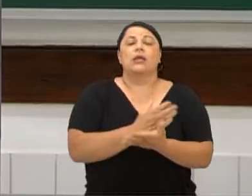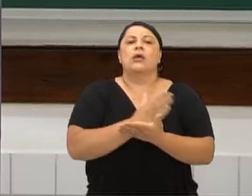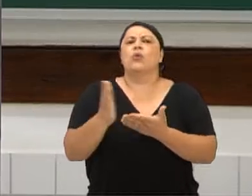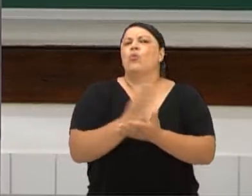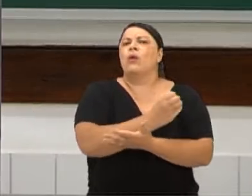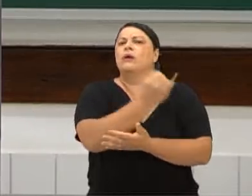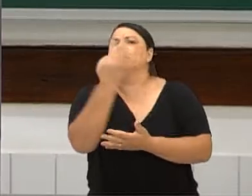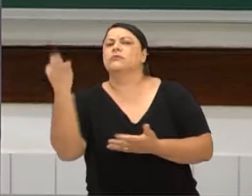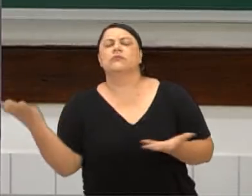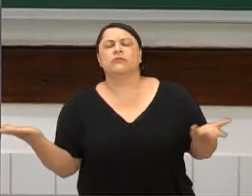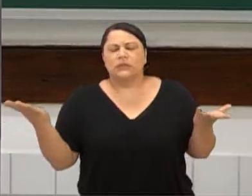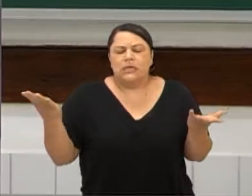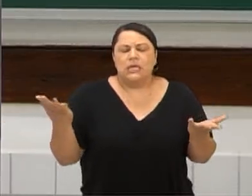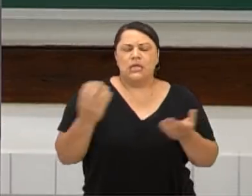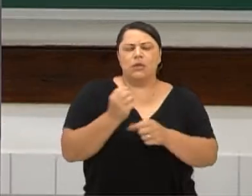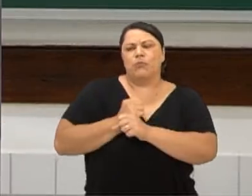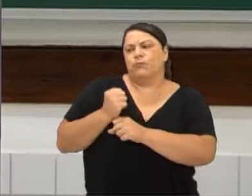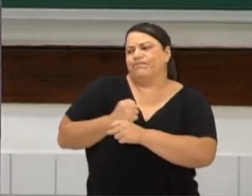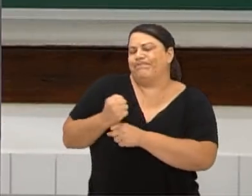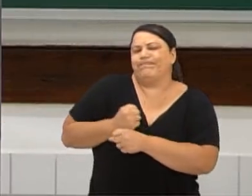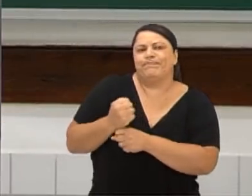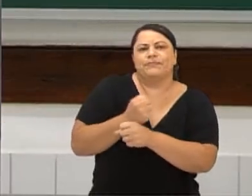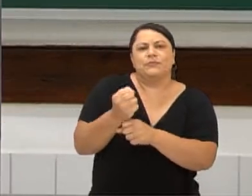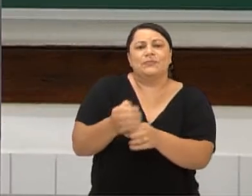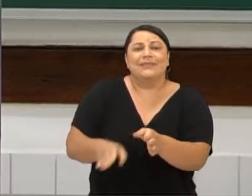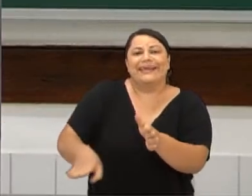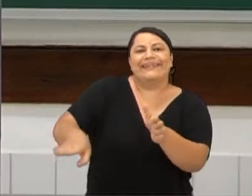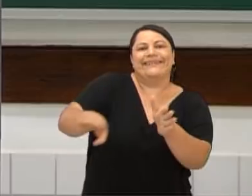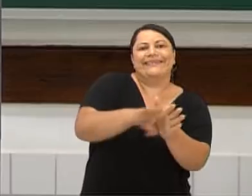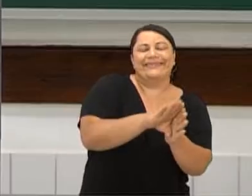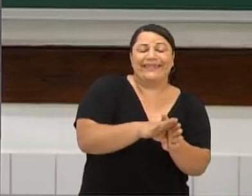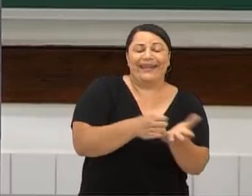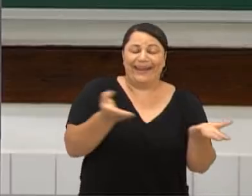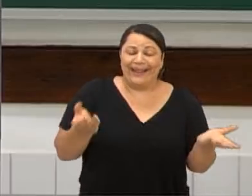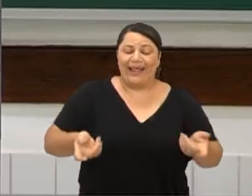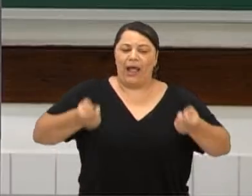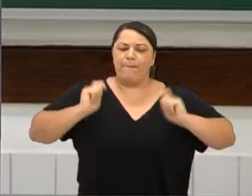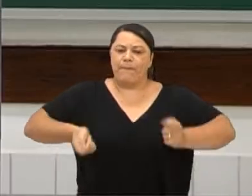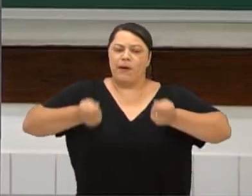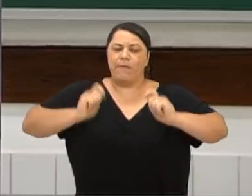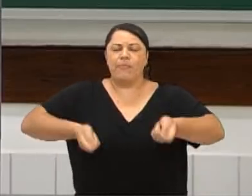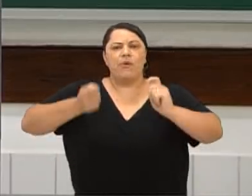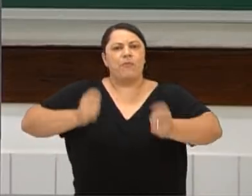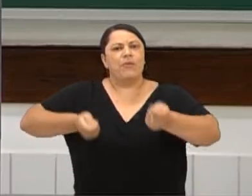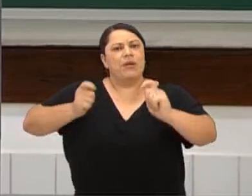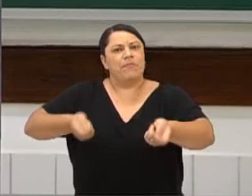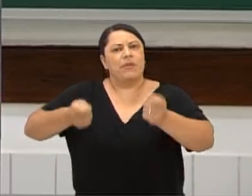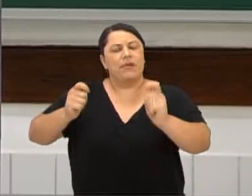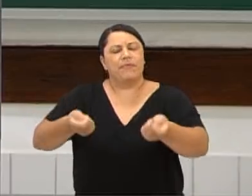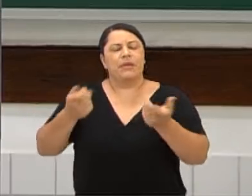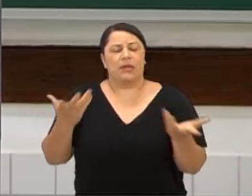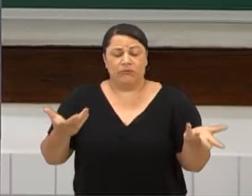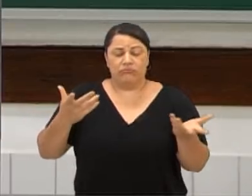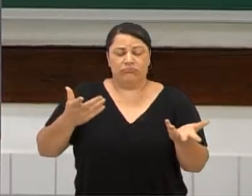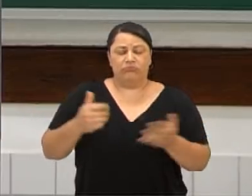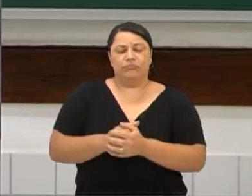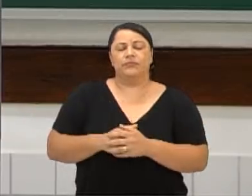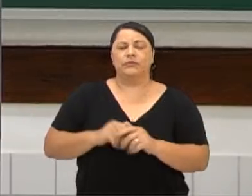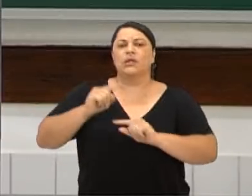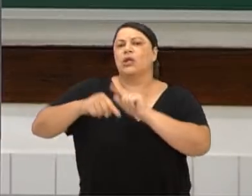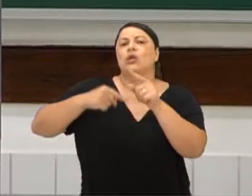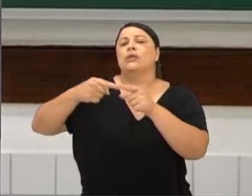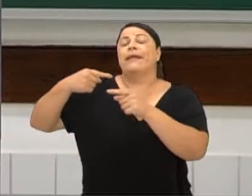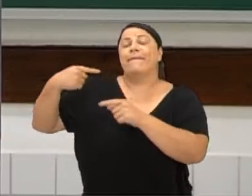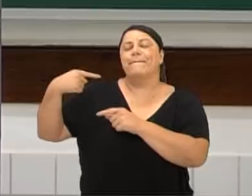levava para chegar ao seu destino, sendo transportada por carroças, e quanto tempo ela passou a